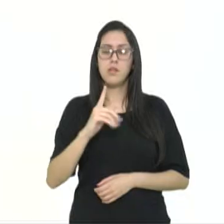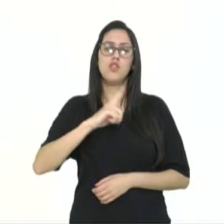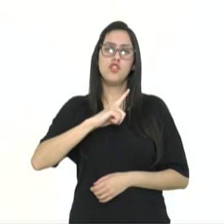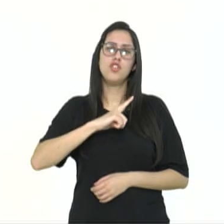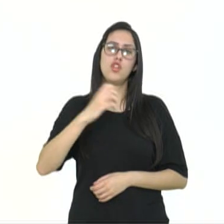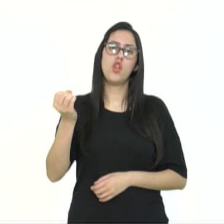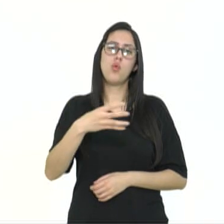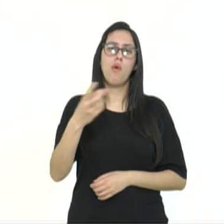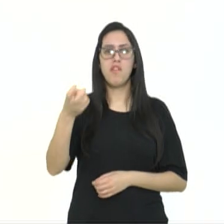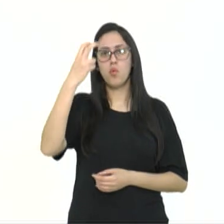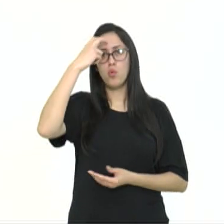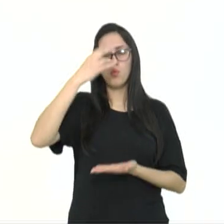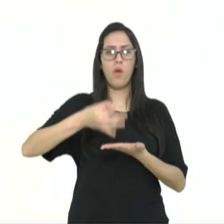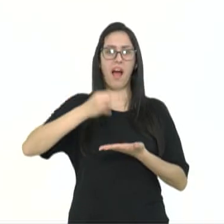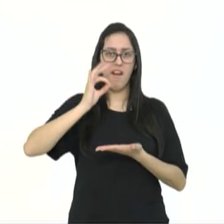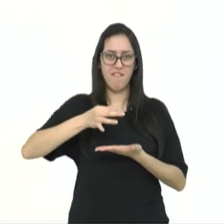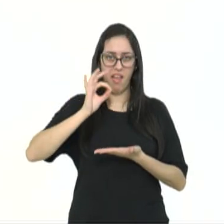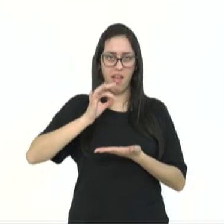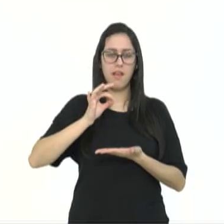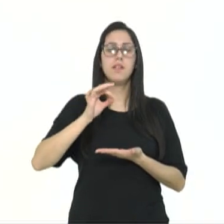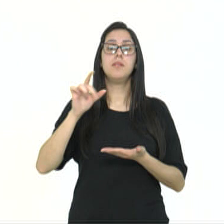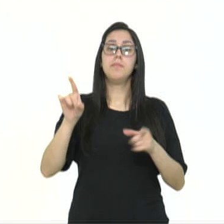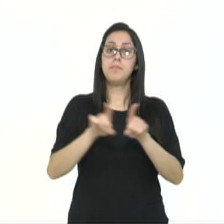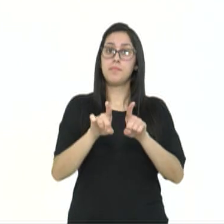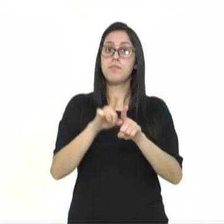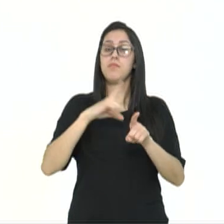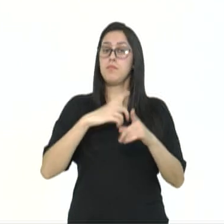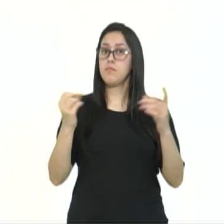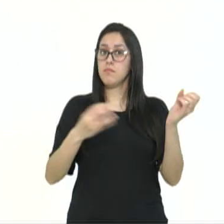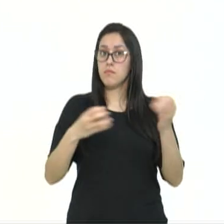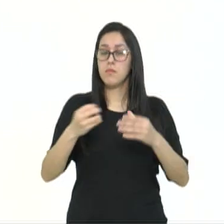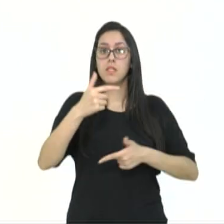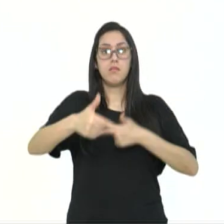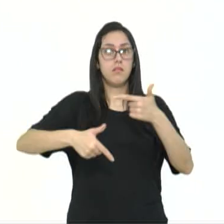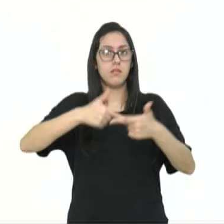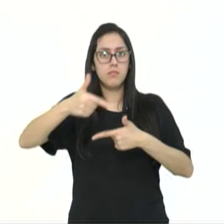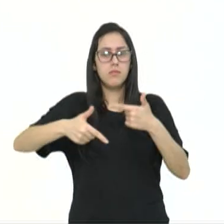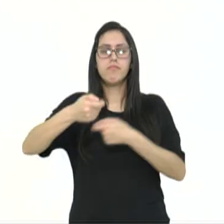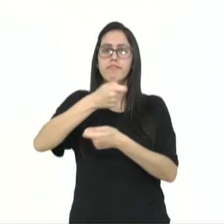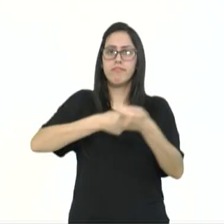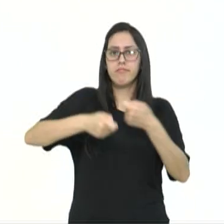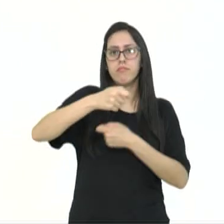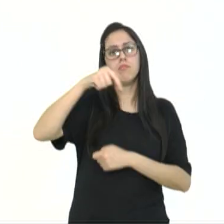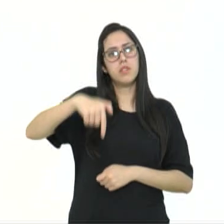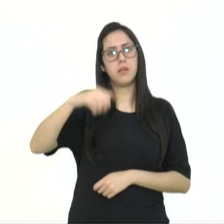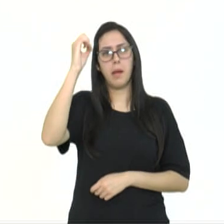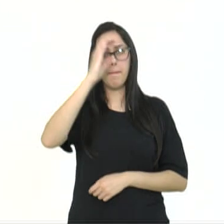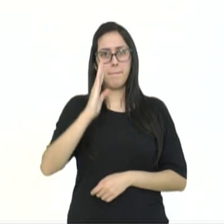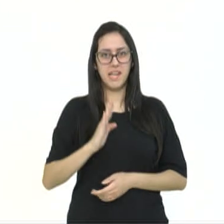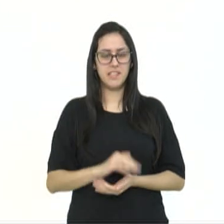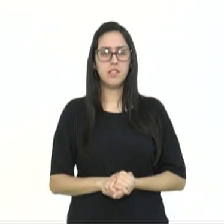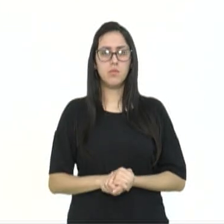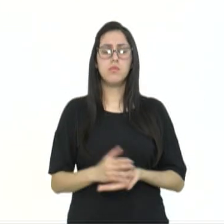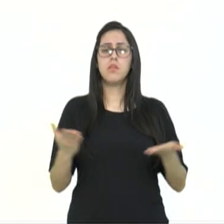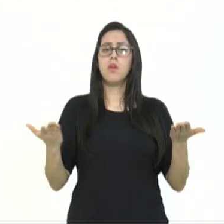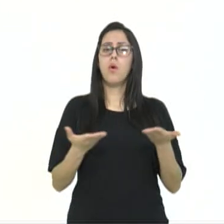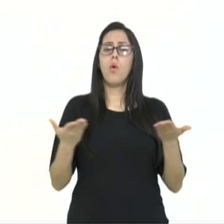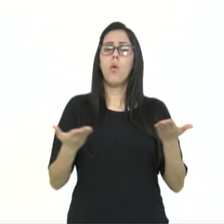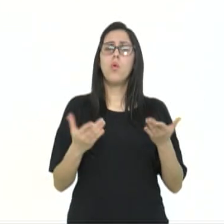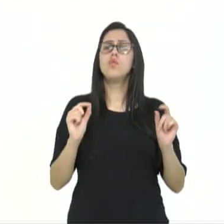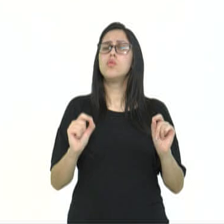E toda essa modernização trabalhista, econômica que ocorreu no Brasil. Tá? O que nós vamos falar da aula